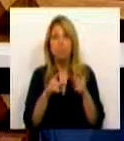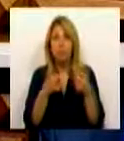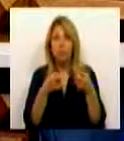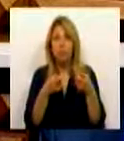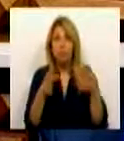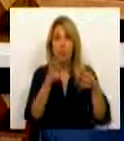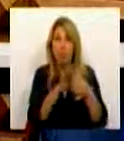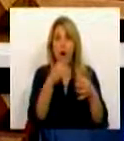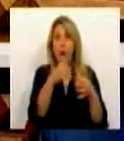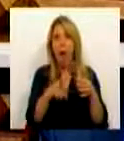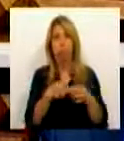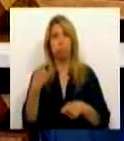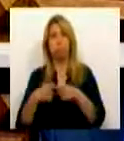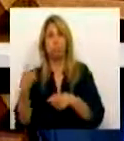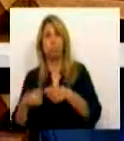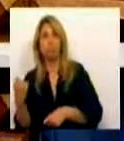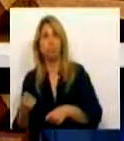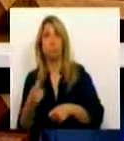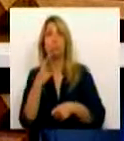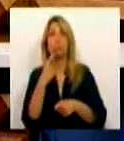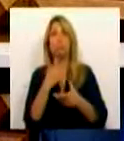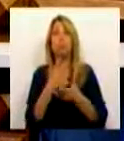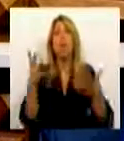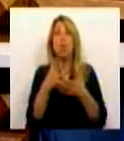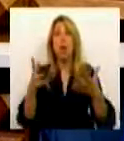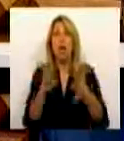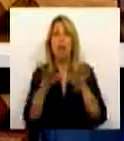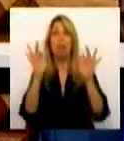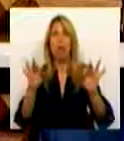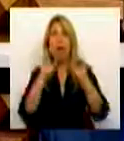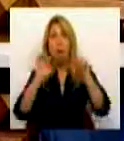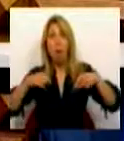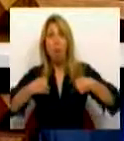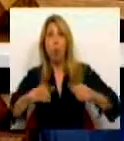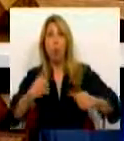Muitos deles correspondem a uma autocrítica que o Sr. Deputado